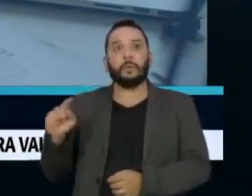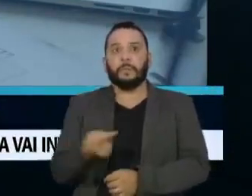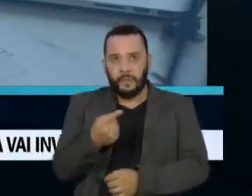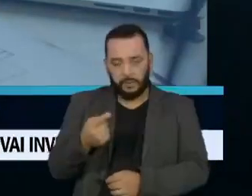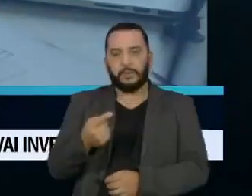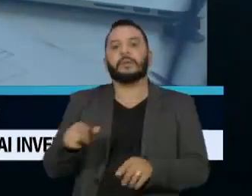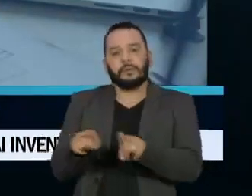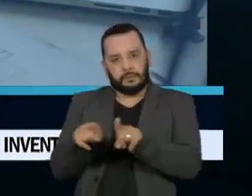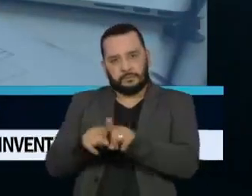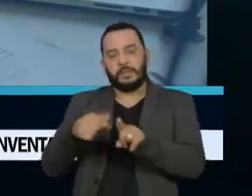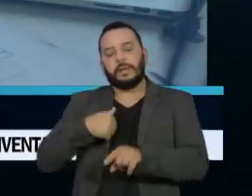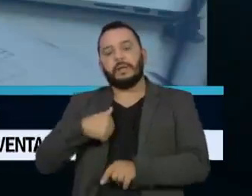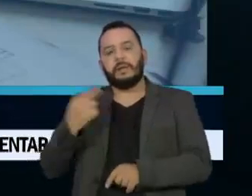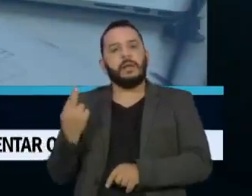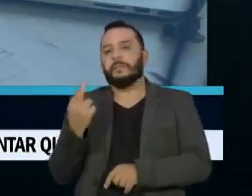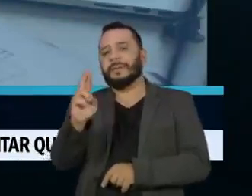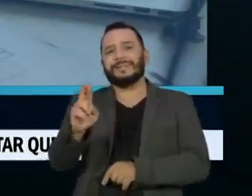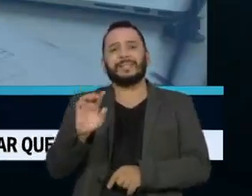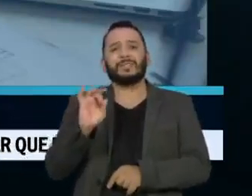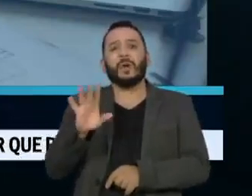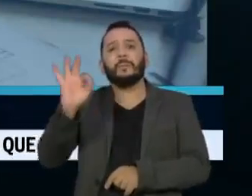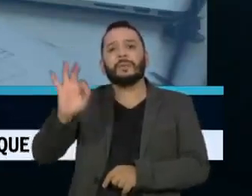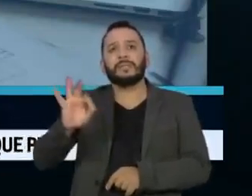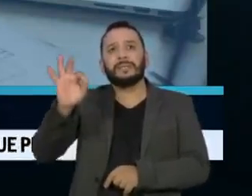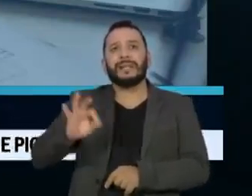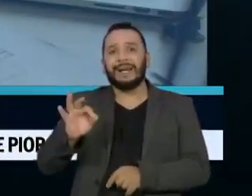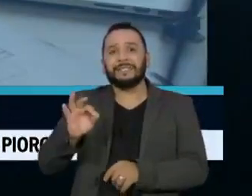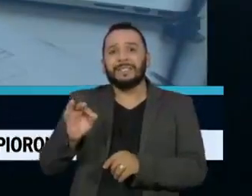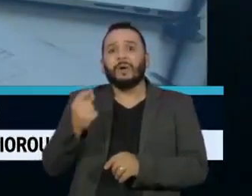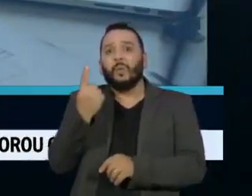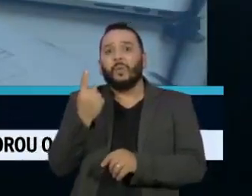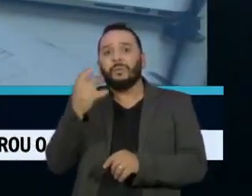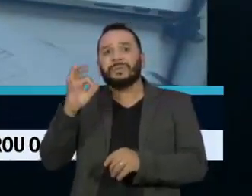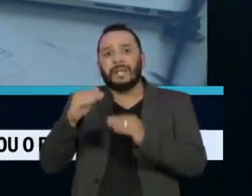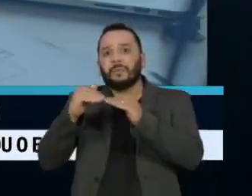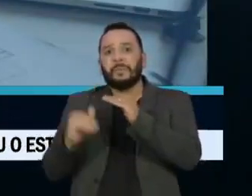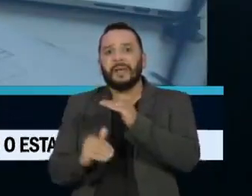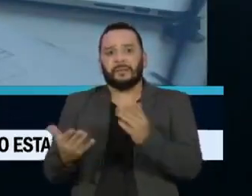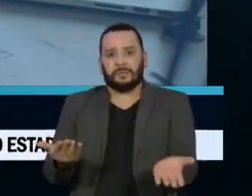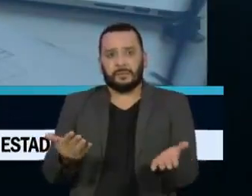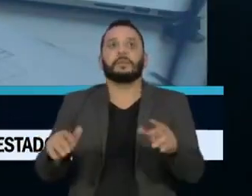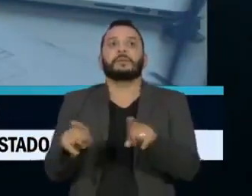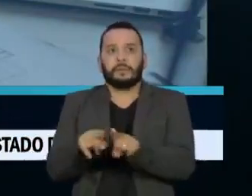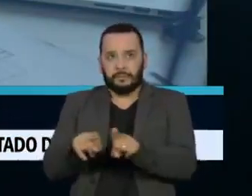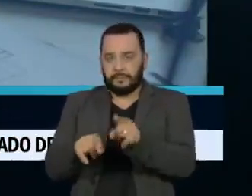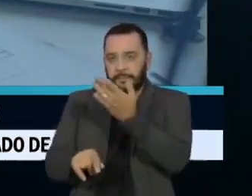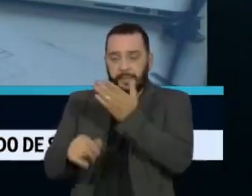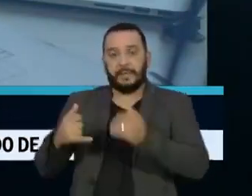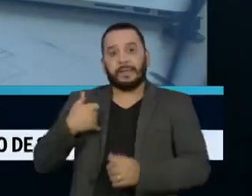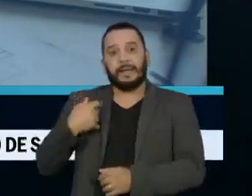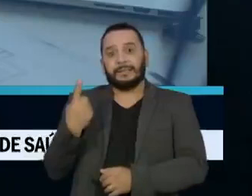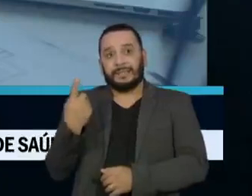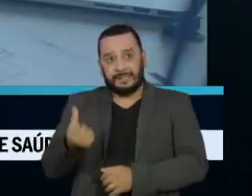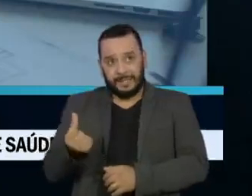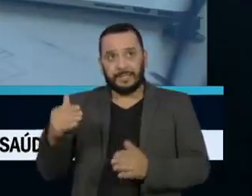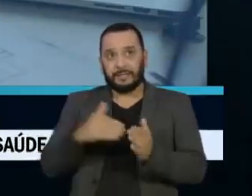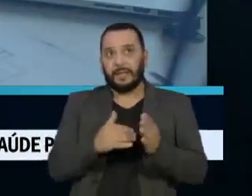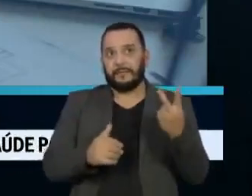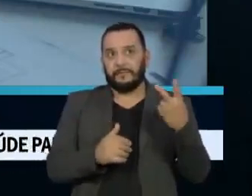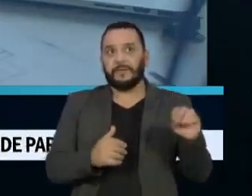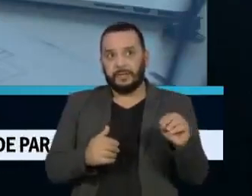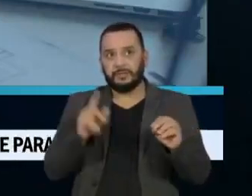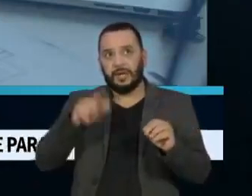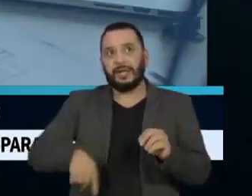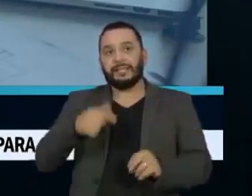eles ainda representam menos de 1% do total de candidaturas. Já os eleitores entre 16 e 20 anos de idade